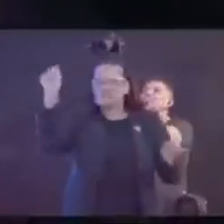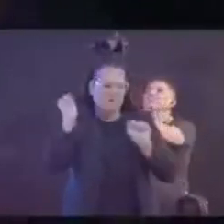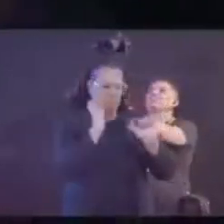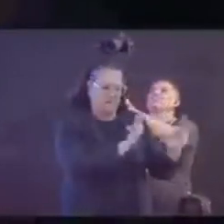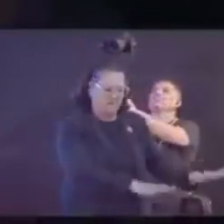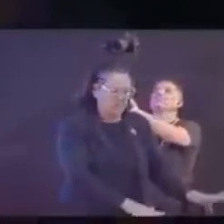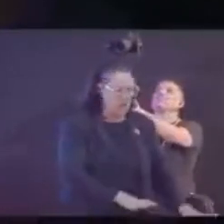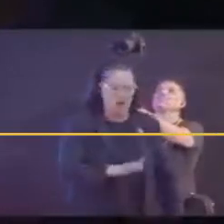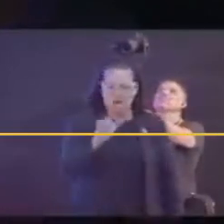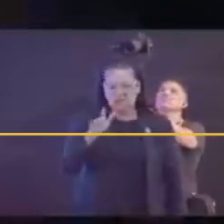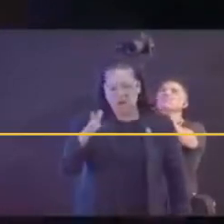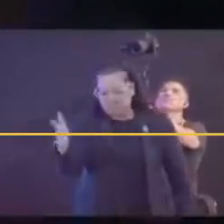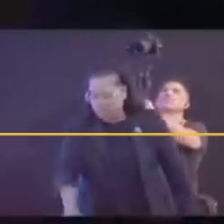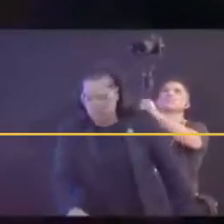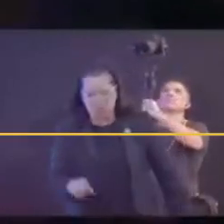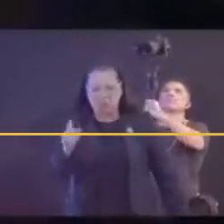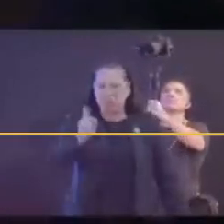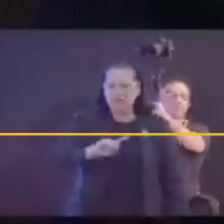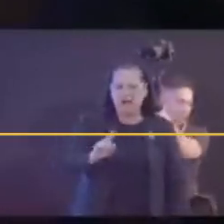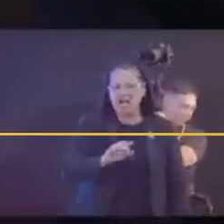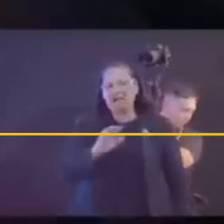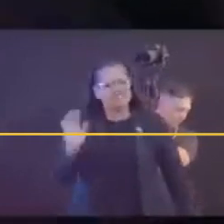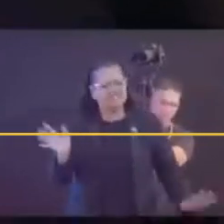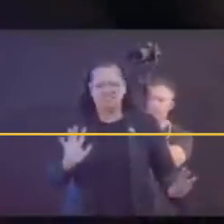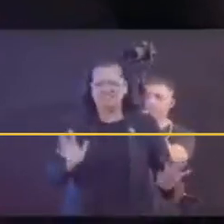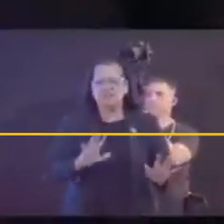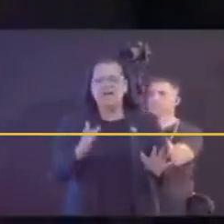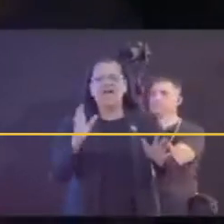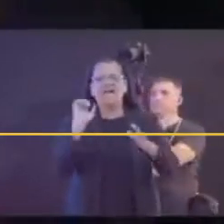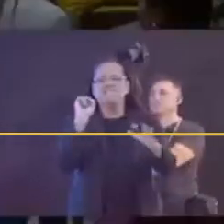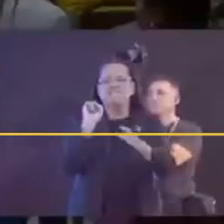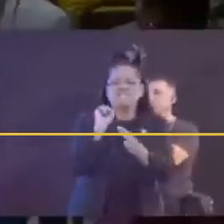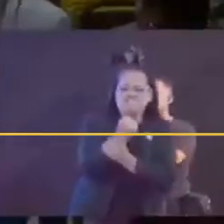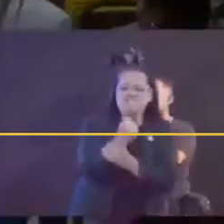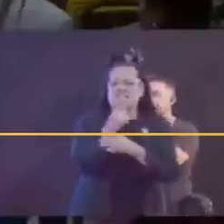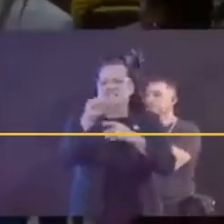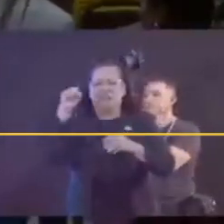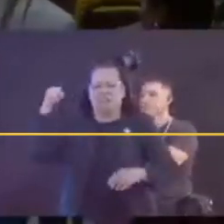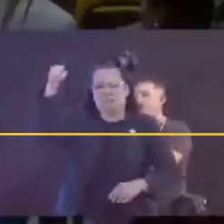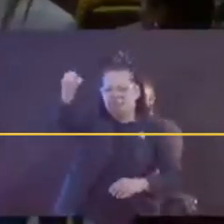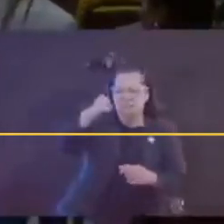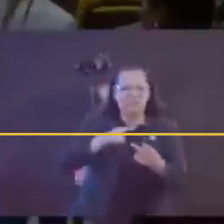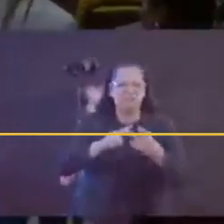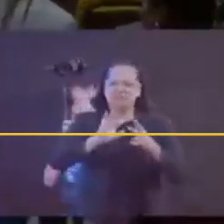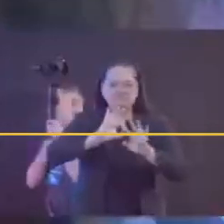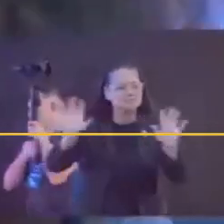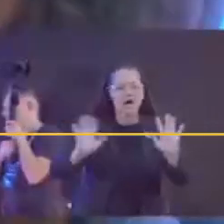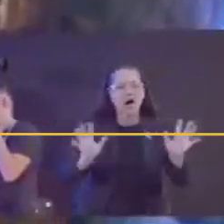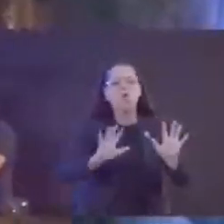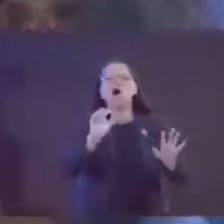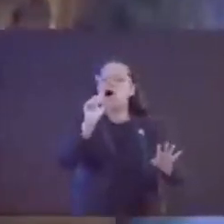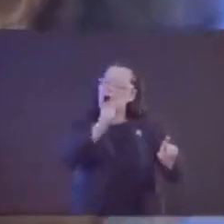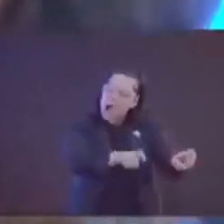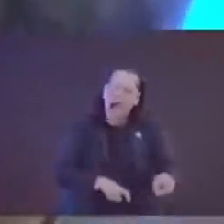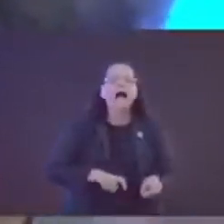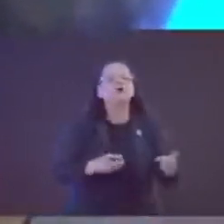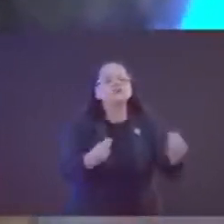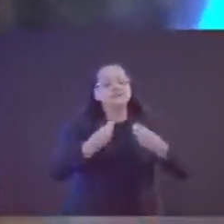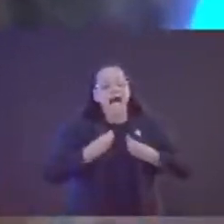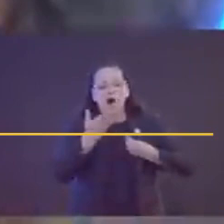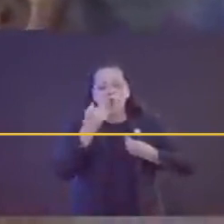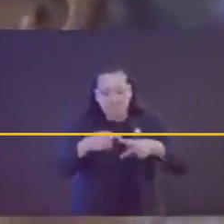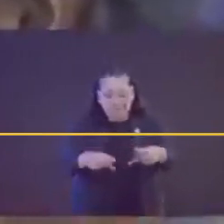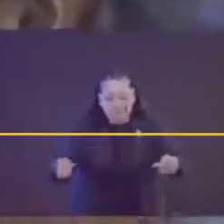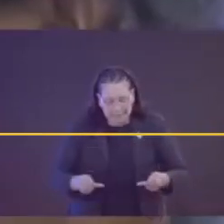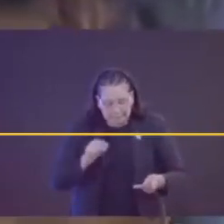é direitista, o agro não é fascista, o agro coloca alimento nas nossas mesas